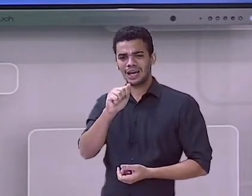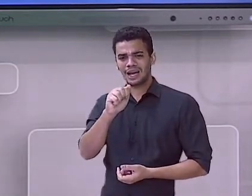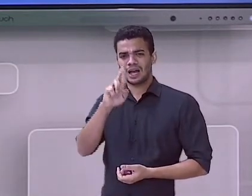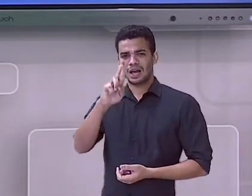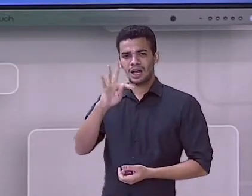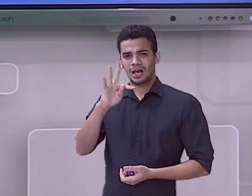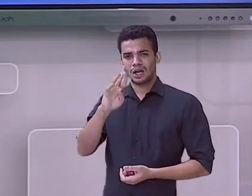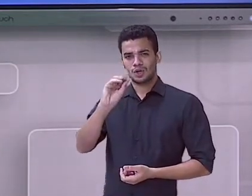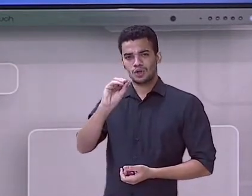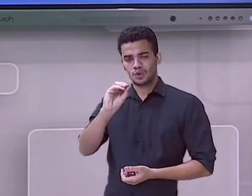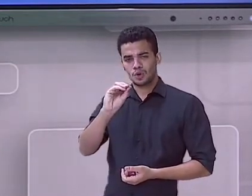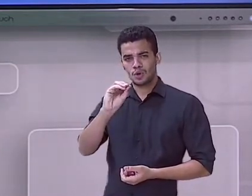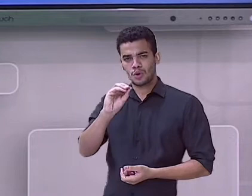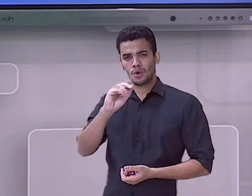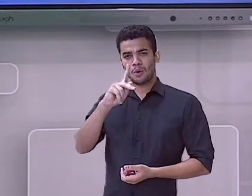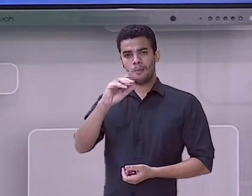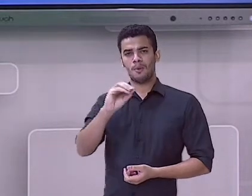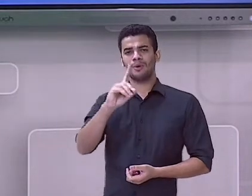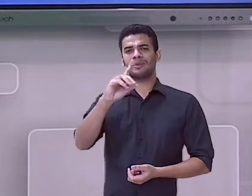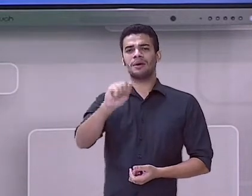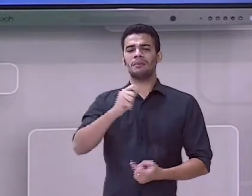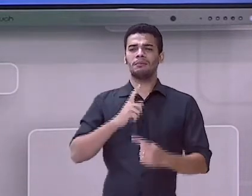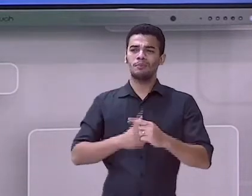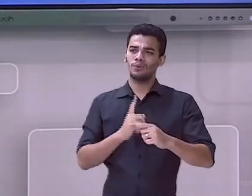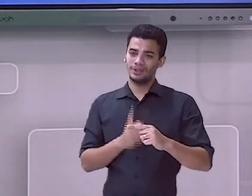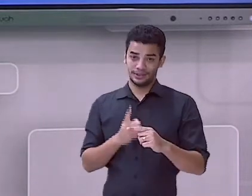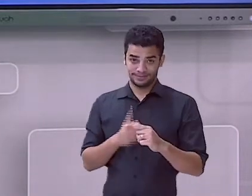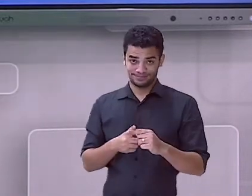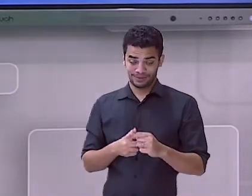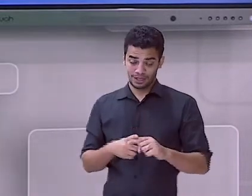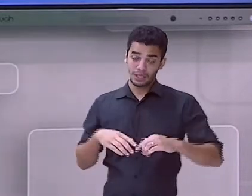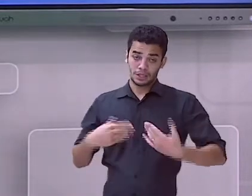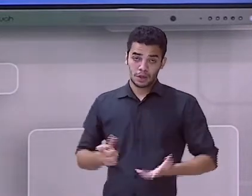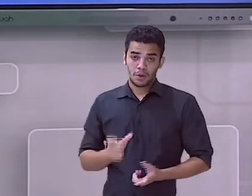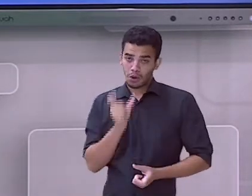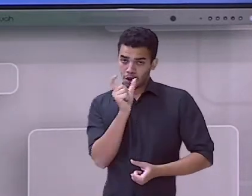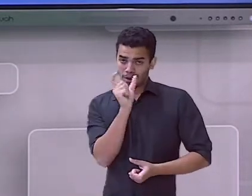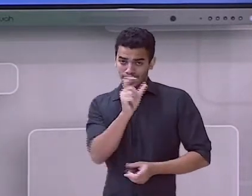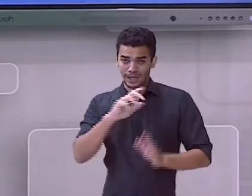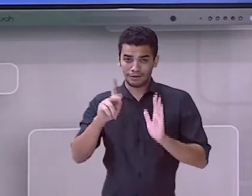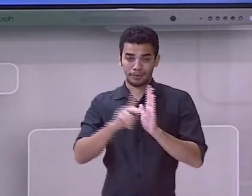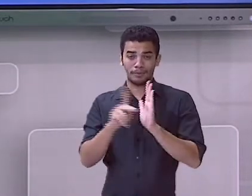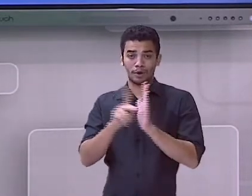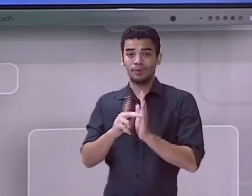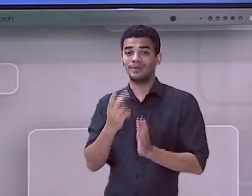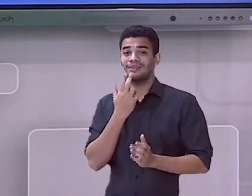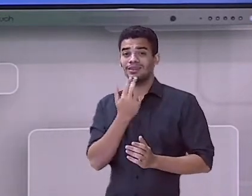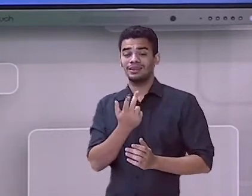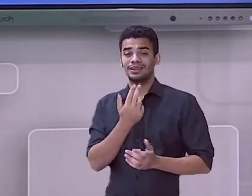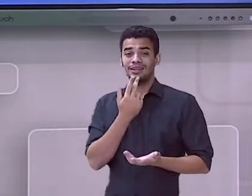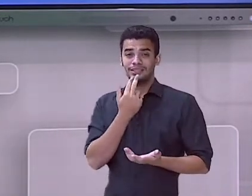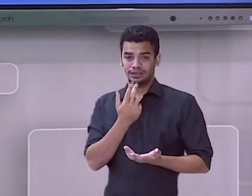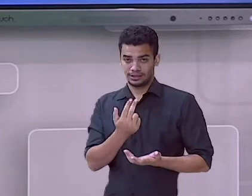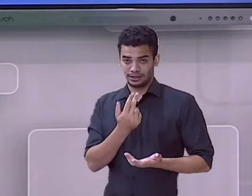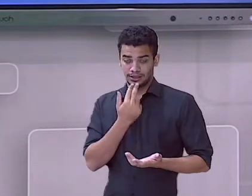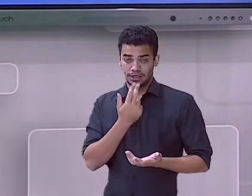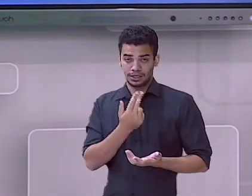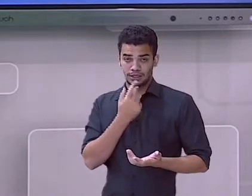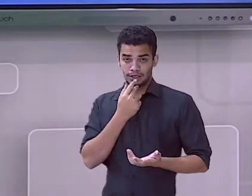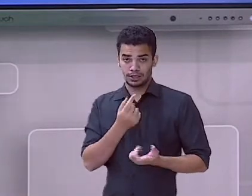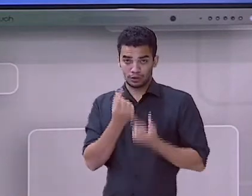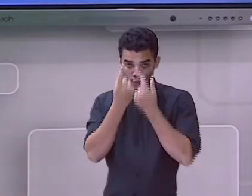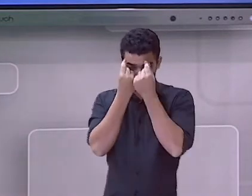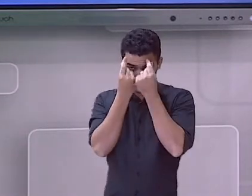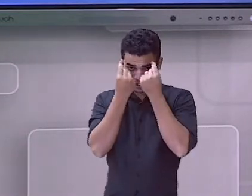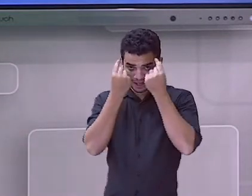Artrópode vem do grego artron, que significa articulação, e podos,